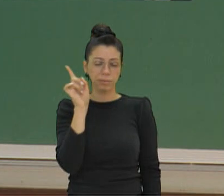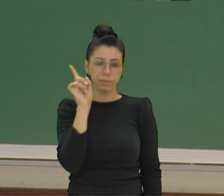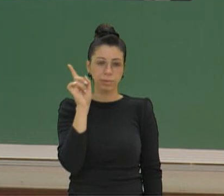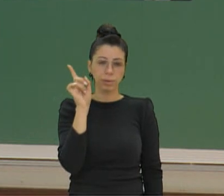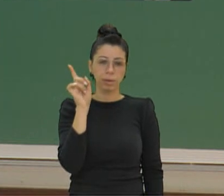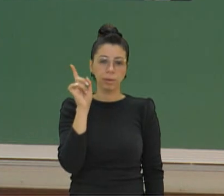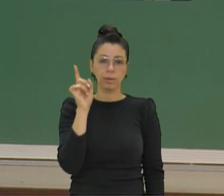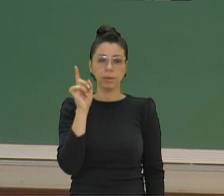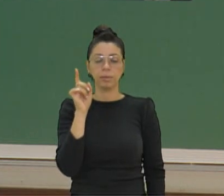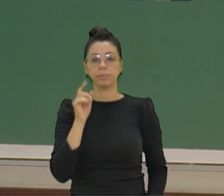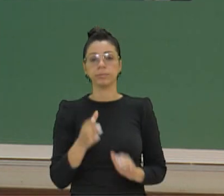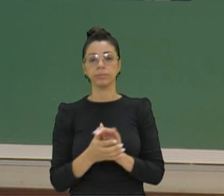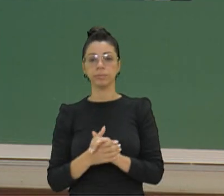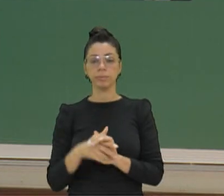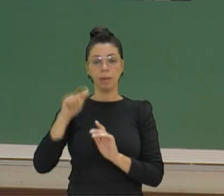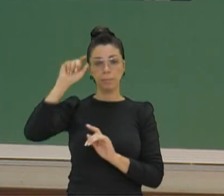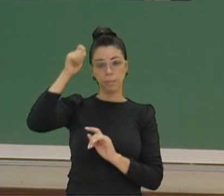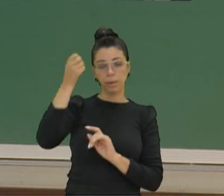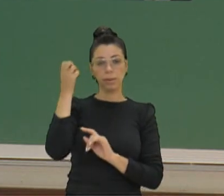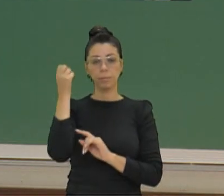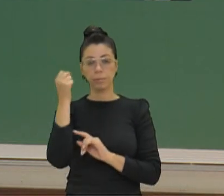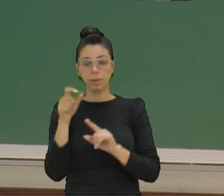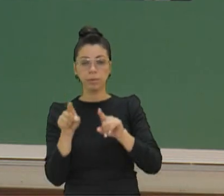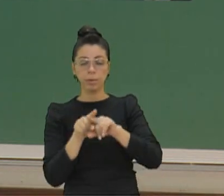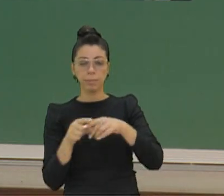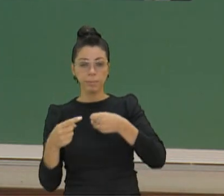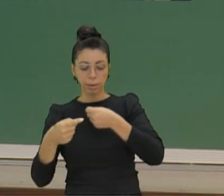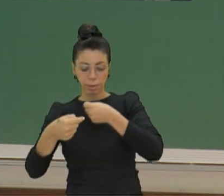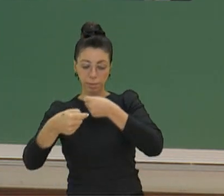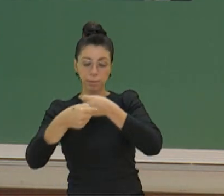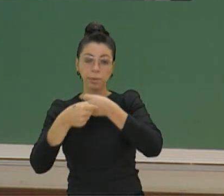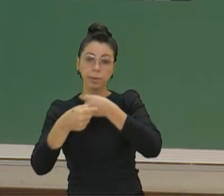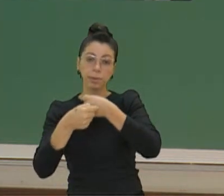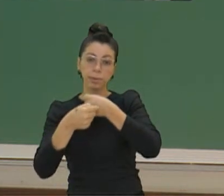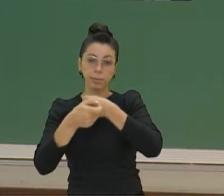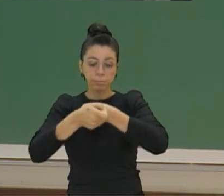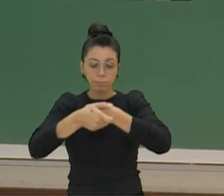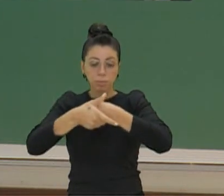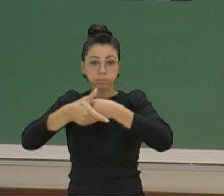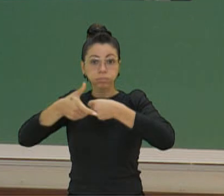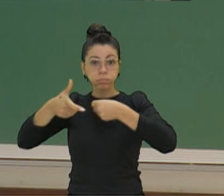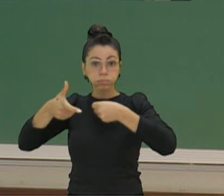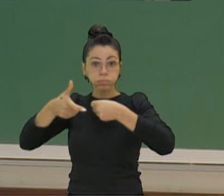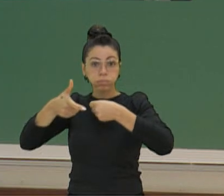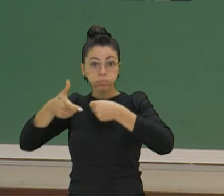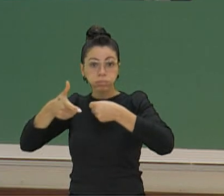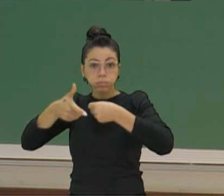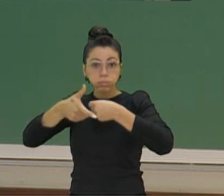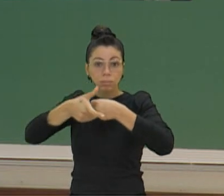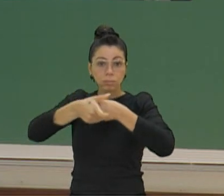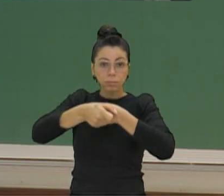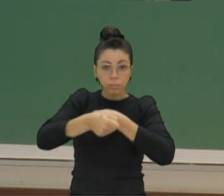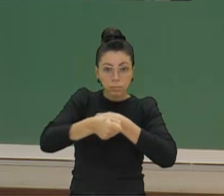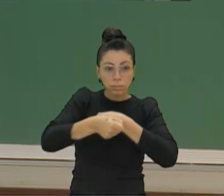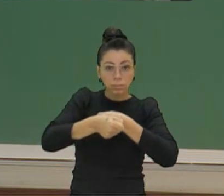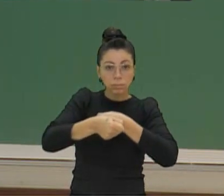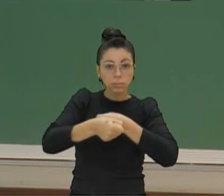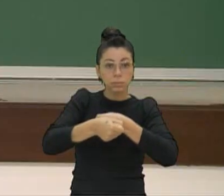branca, né? E a pupila, que é a região central, onde ela dilata, né? Ela aumenta de tamanho e ela